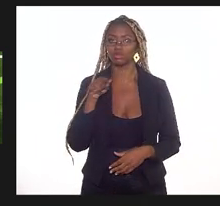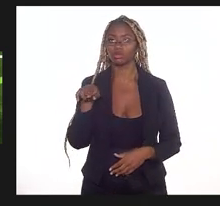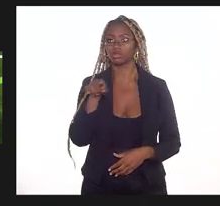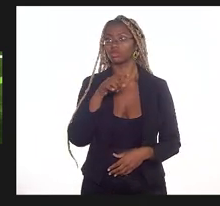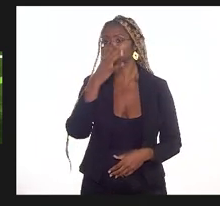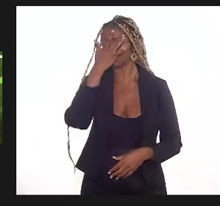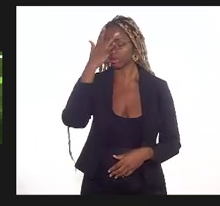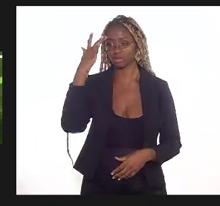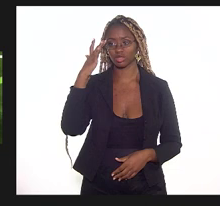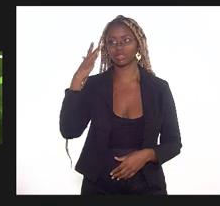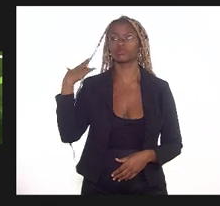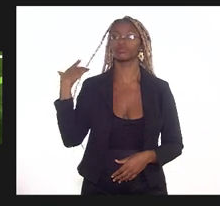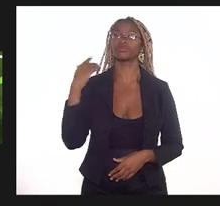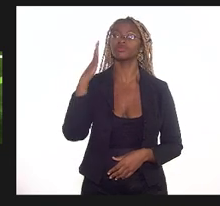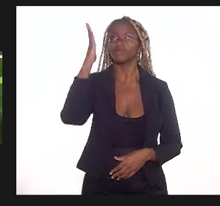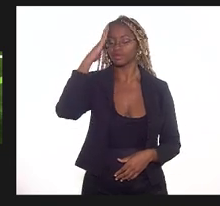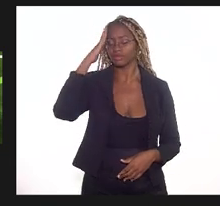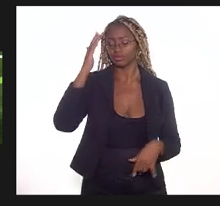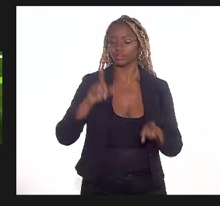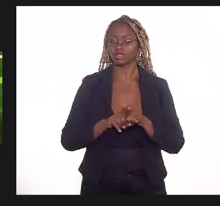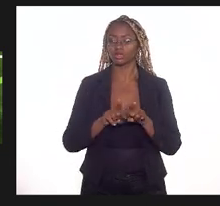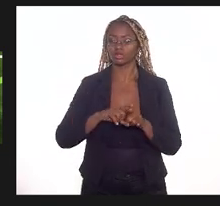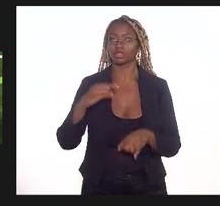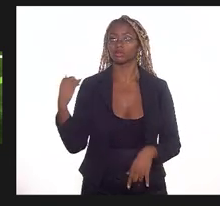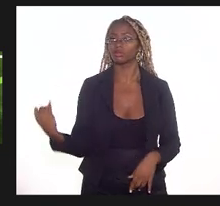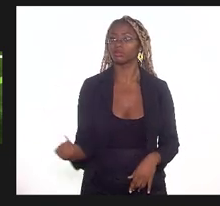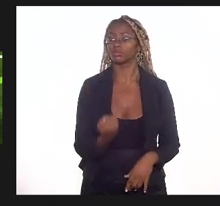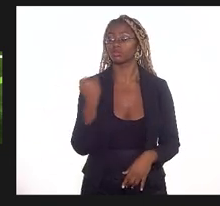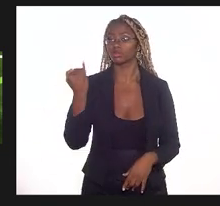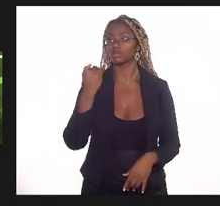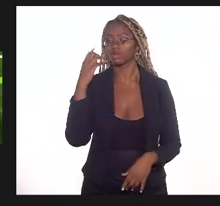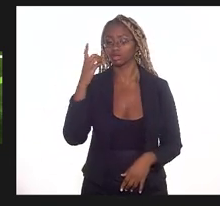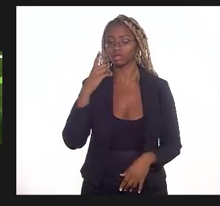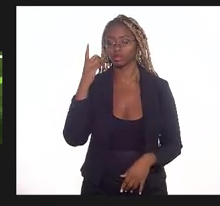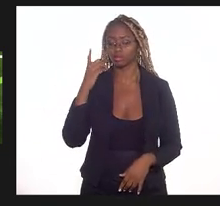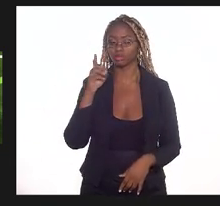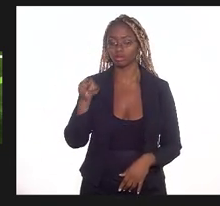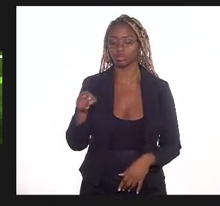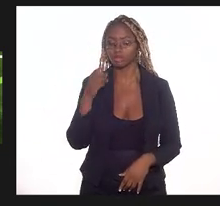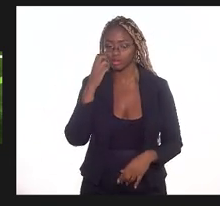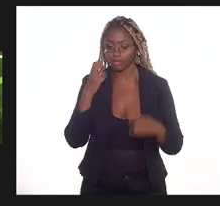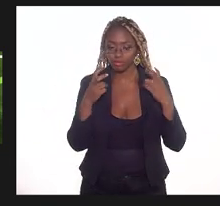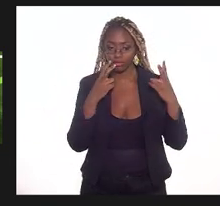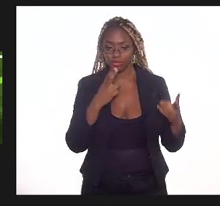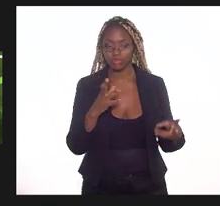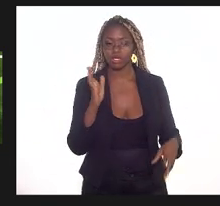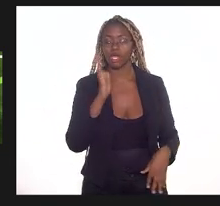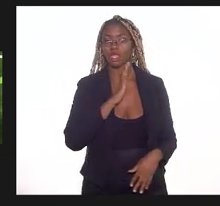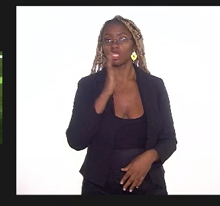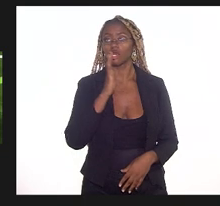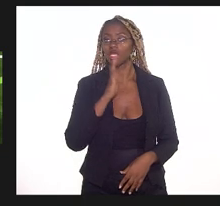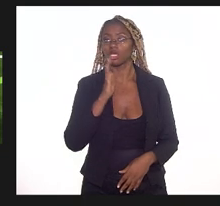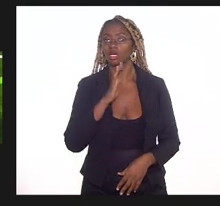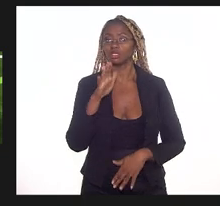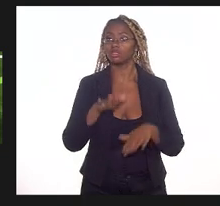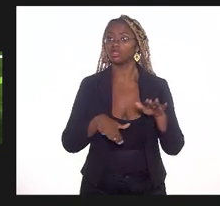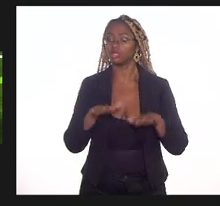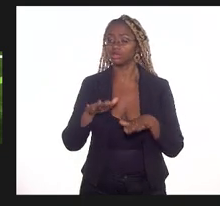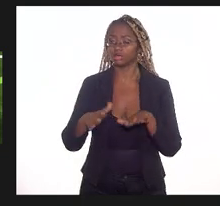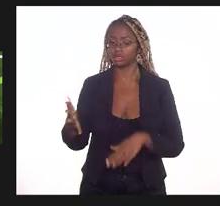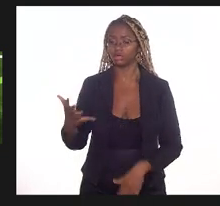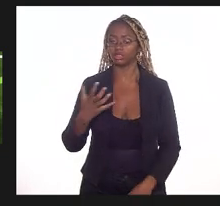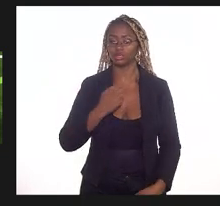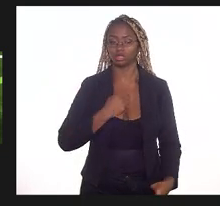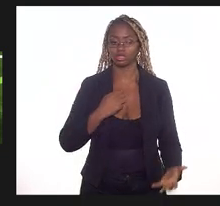sabe da grande importância, deputada Marta Rocha, do diagnóstico precoce. Muitas vezes esse diagnóstico salva a